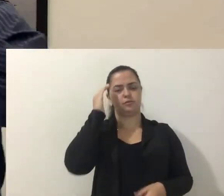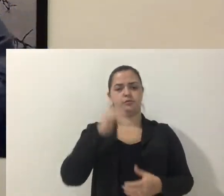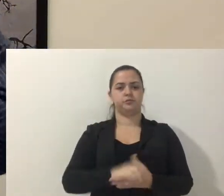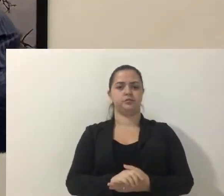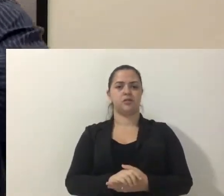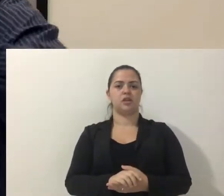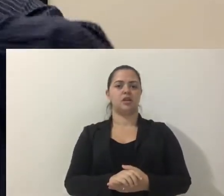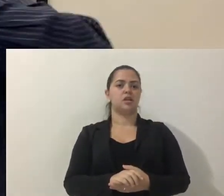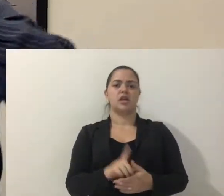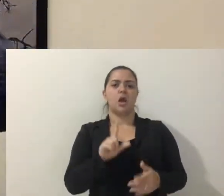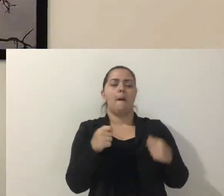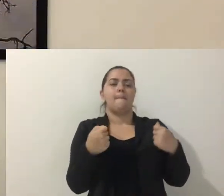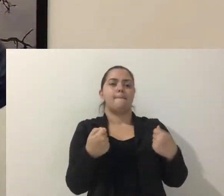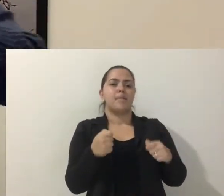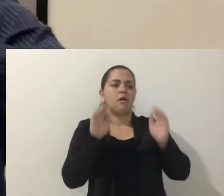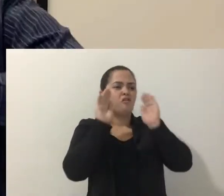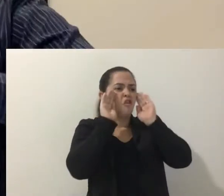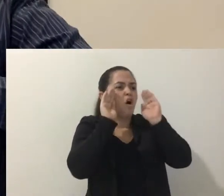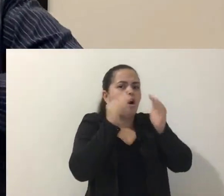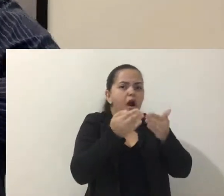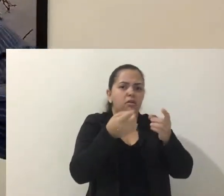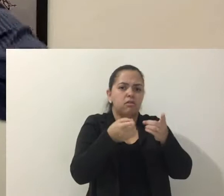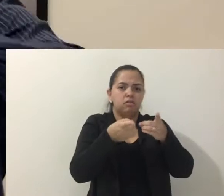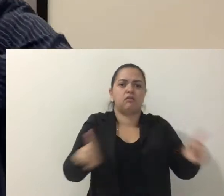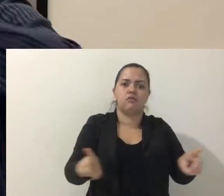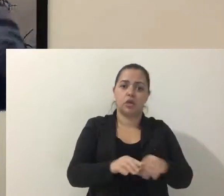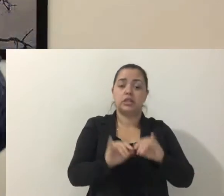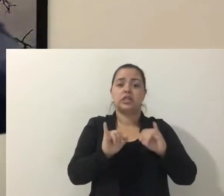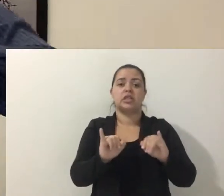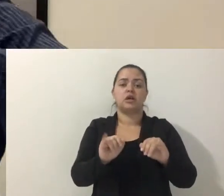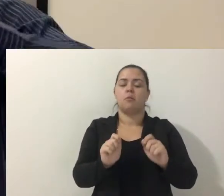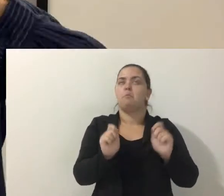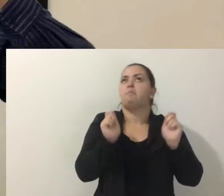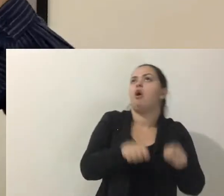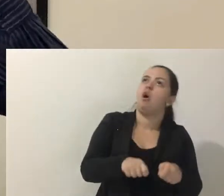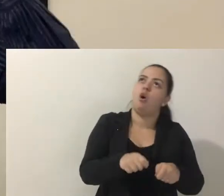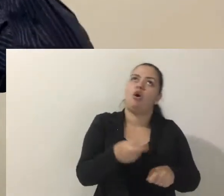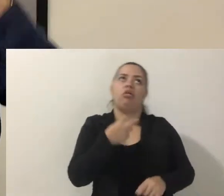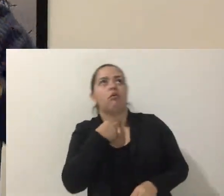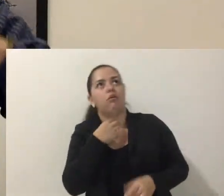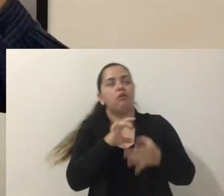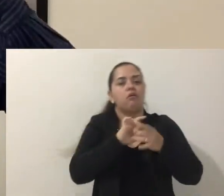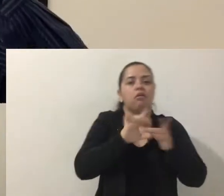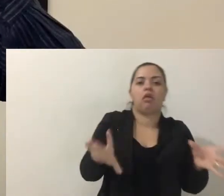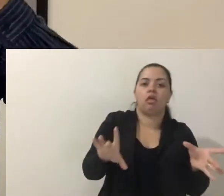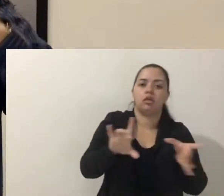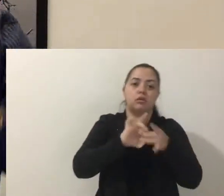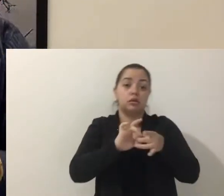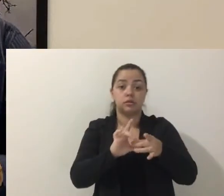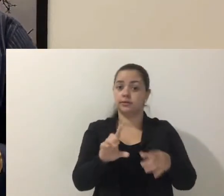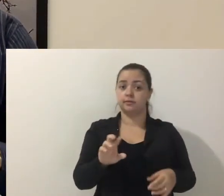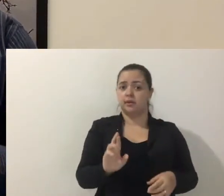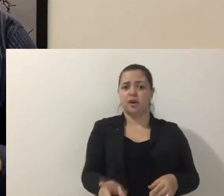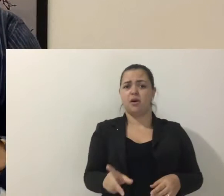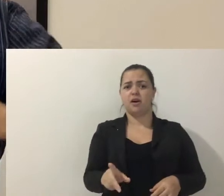no divórcio, se posso ou não me divorciar, se é lícito ou não divórcio. O que eu preciso entender, e aí traz uma